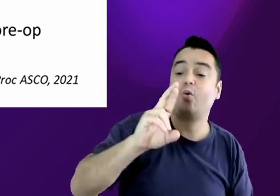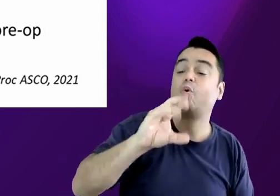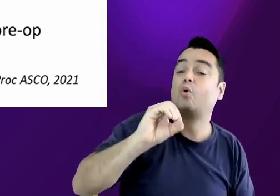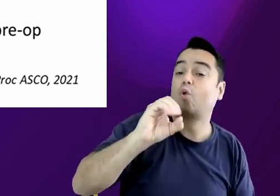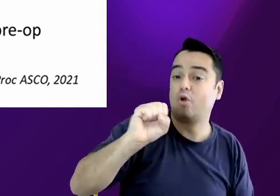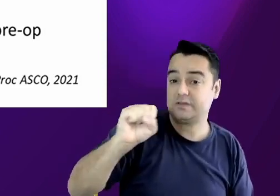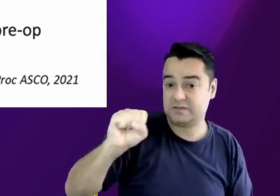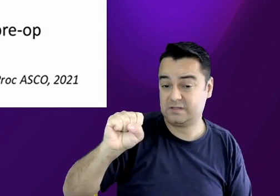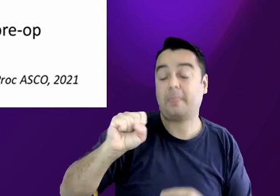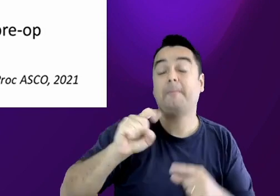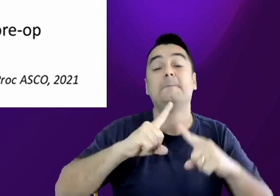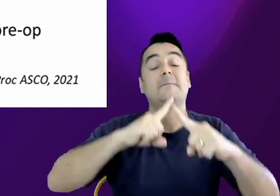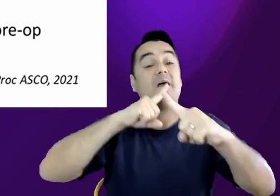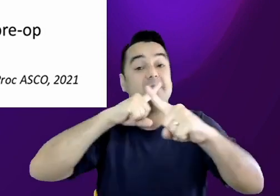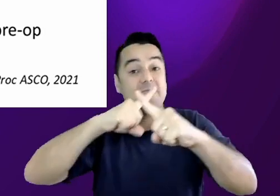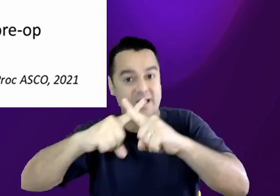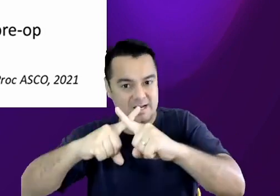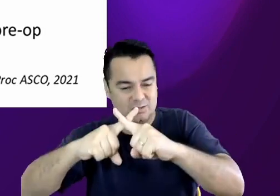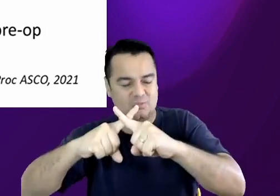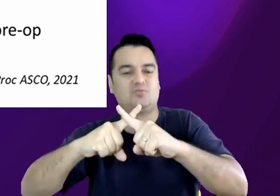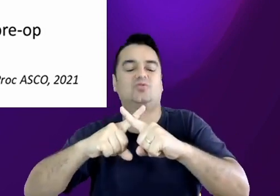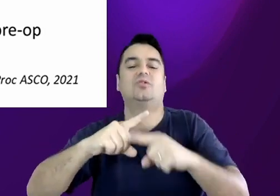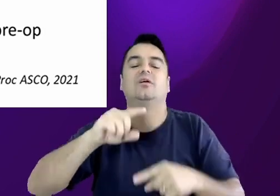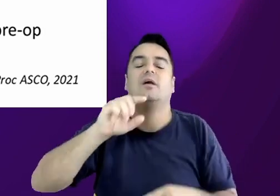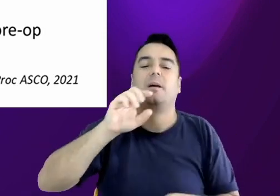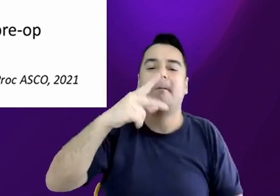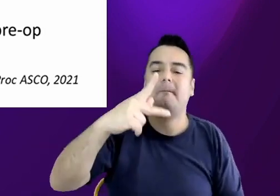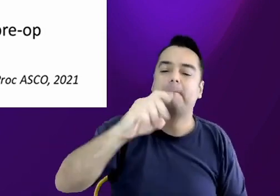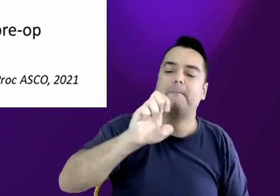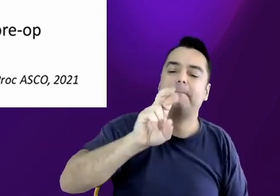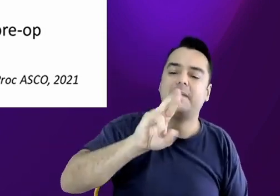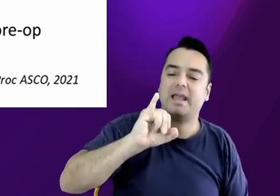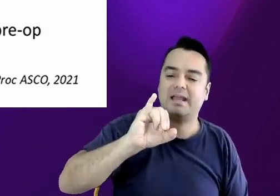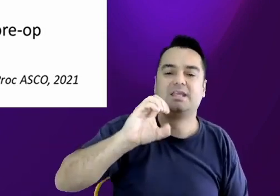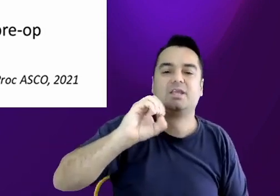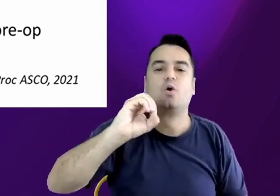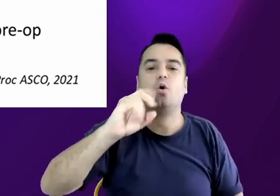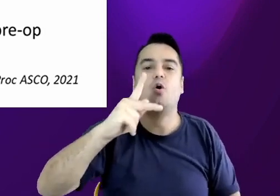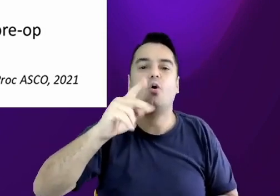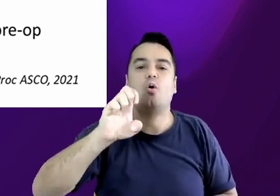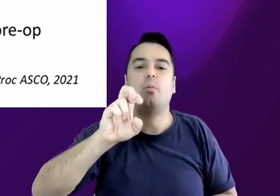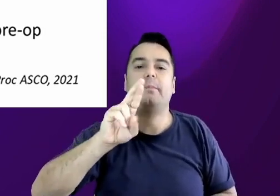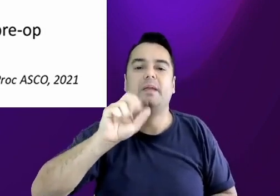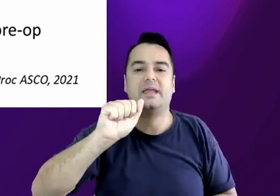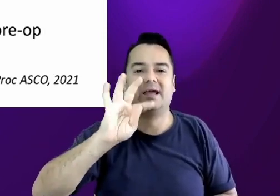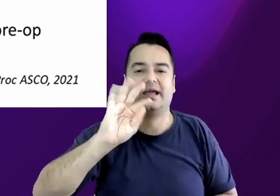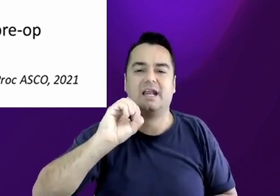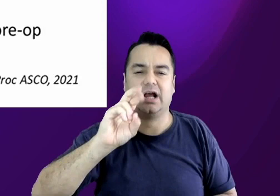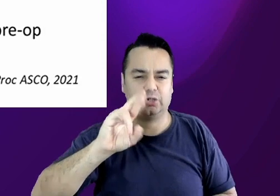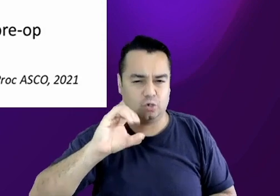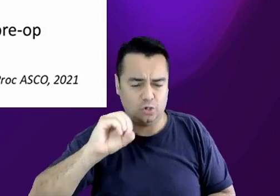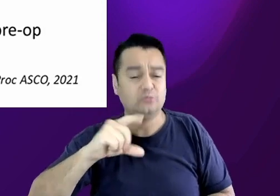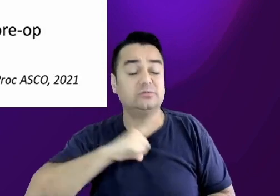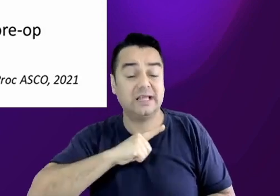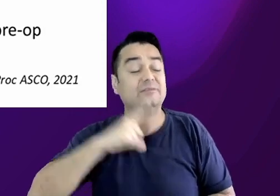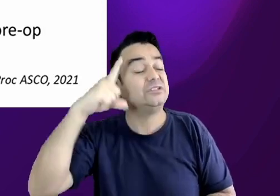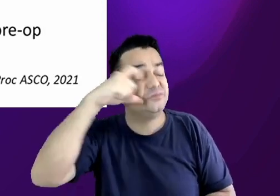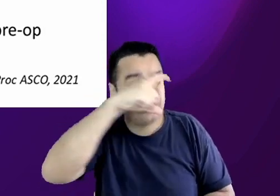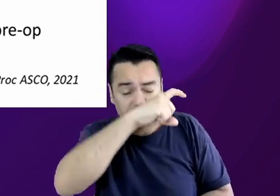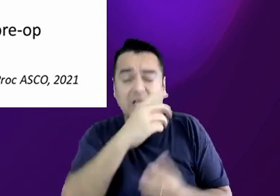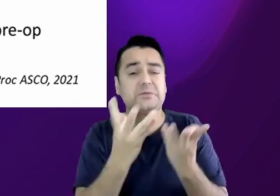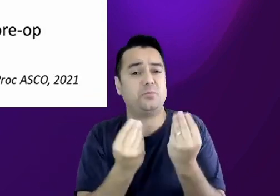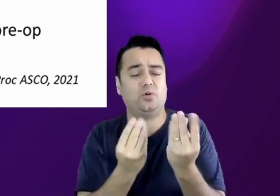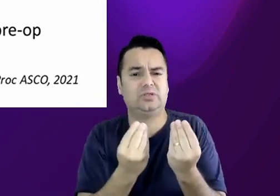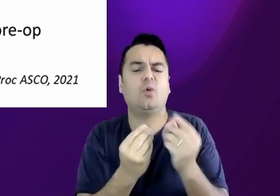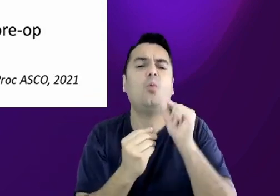versus o esquema de tratamento perioperatório, mas foi um estudo que teve muita dificuldade. Uma delas é que, ao longo